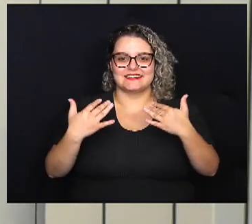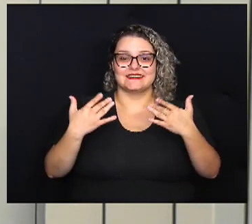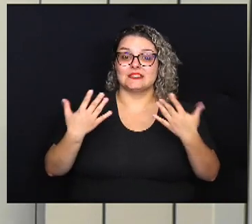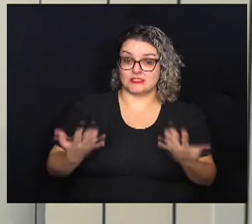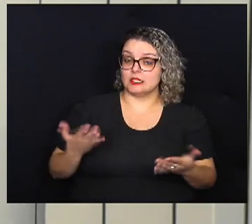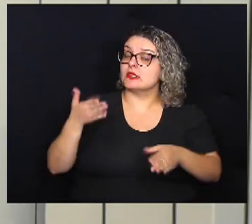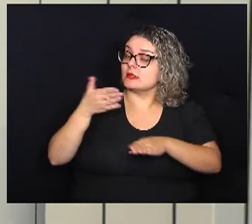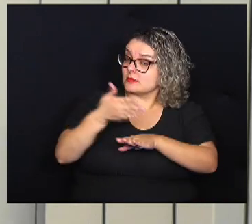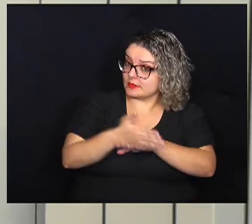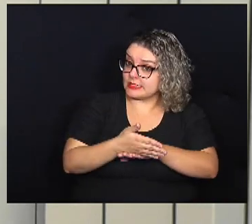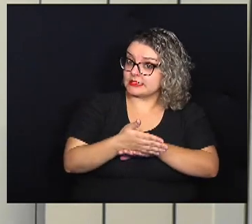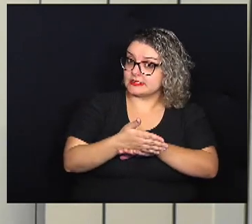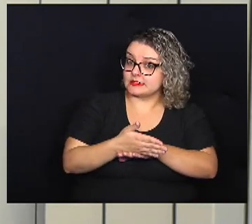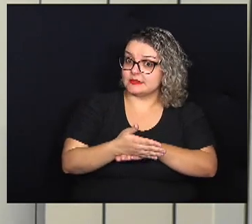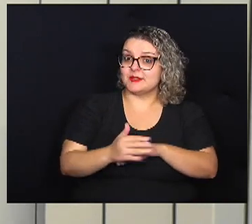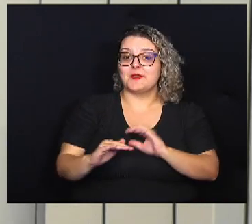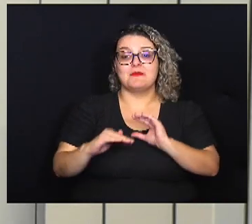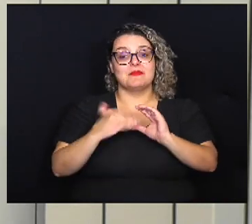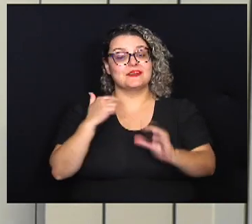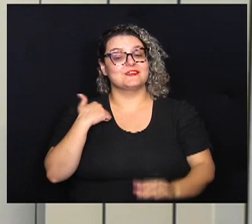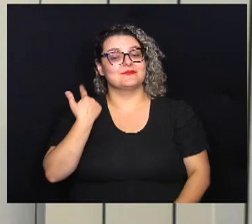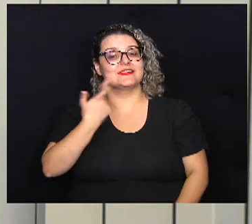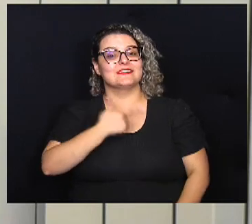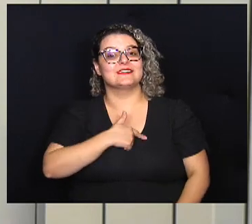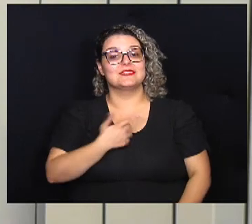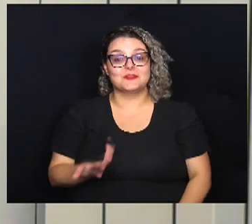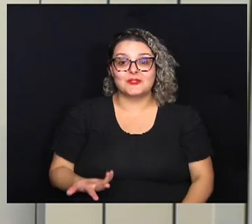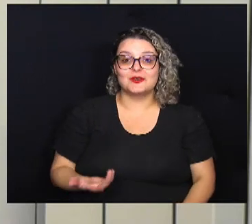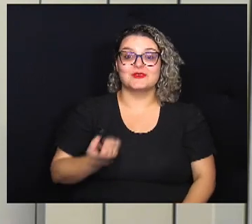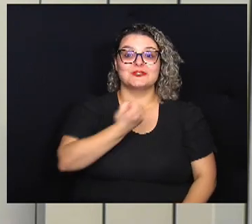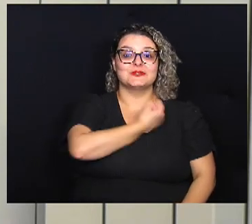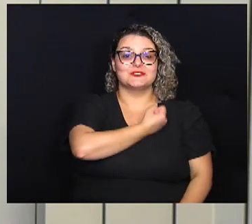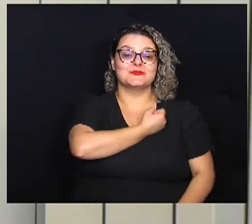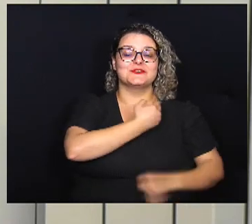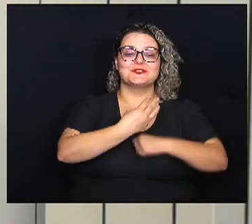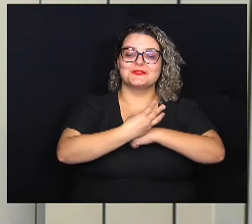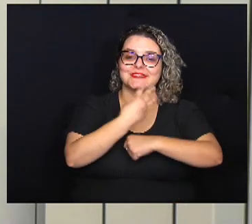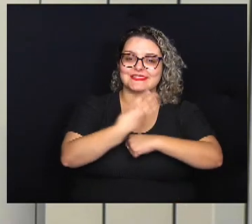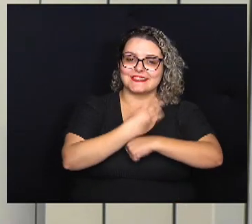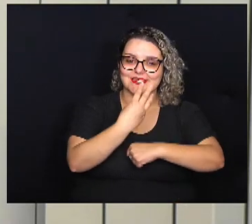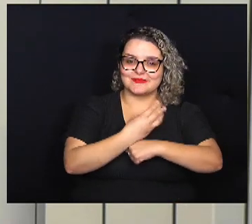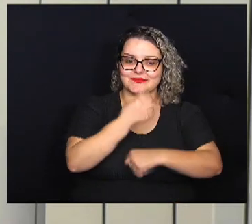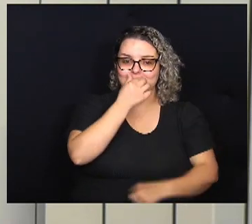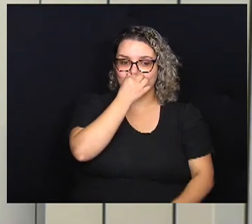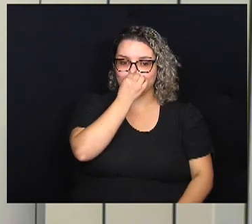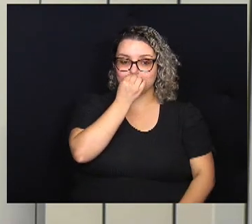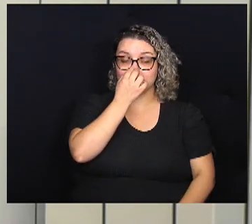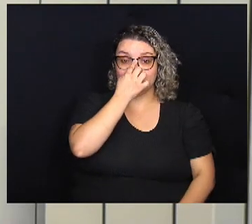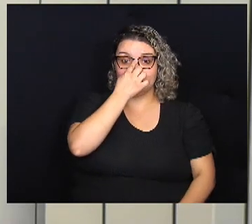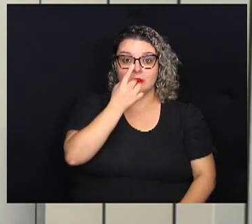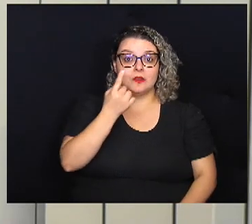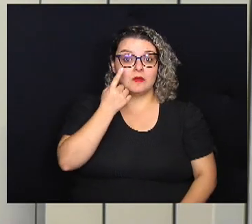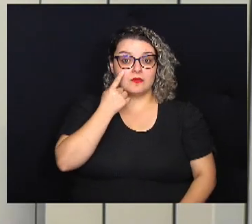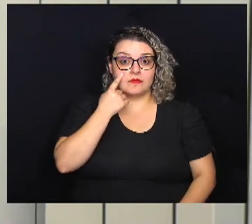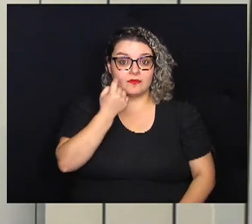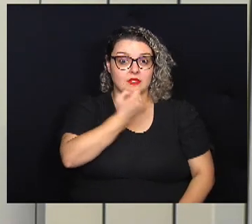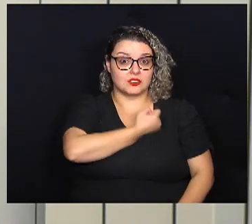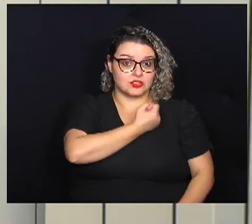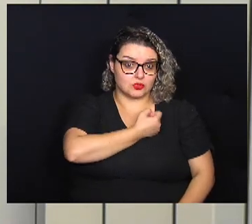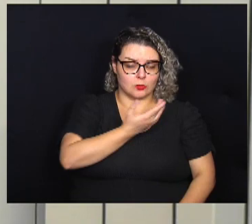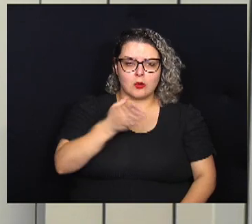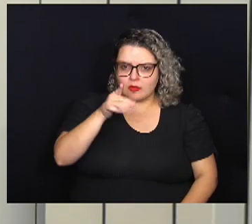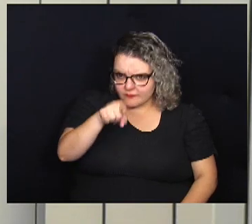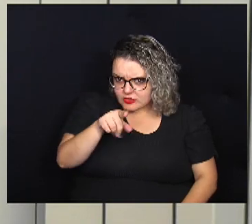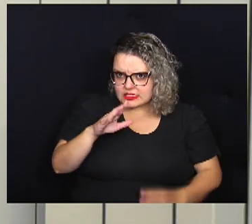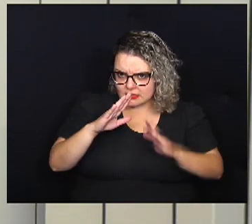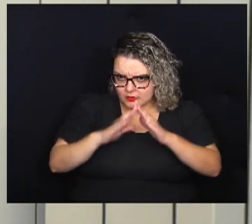e participe. Envie a sua mensagem para o número do nosso WhatsApp. 19 é o nosso DDD, para você que é